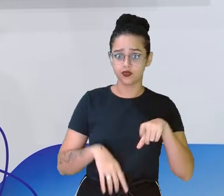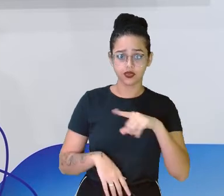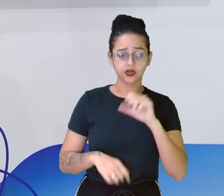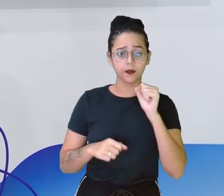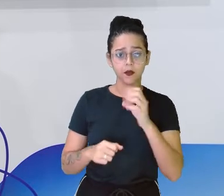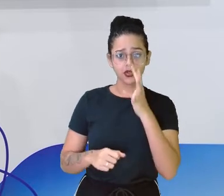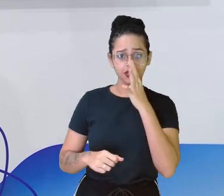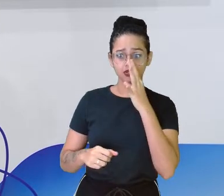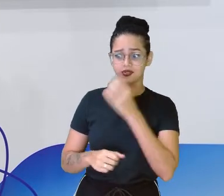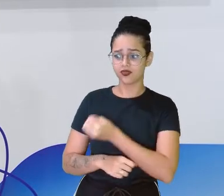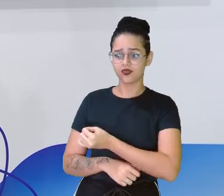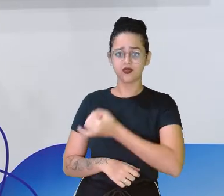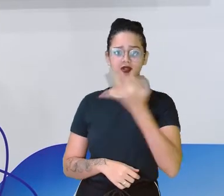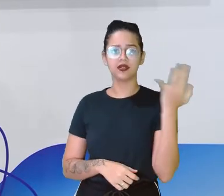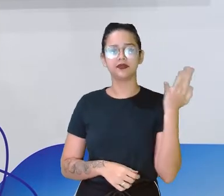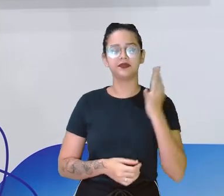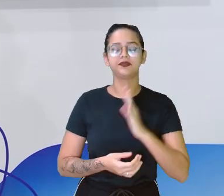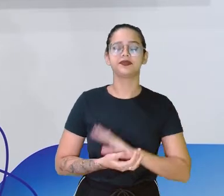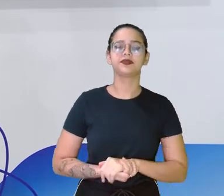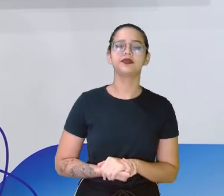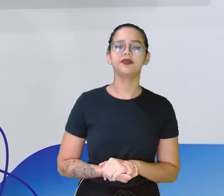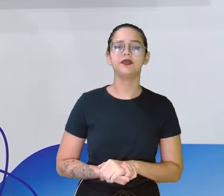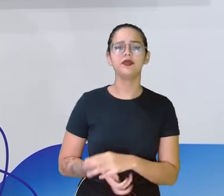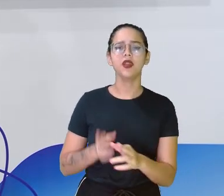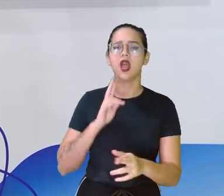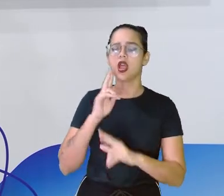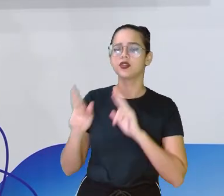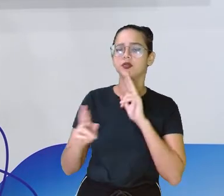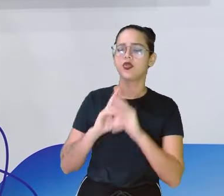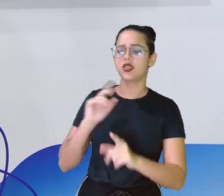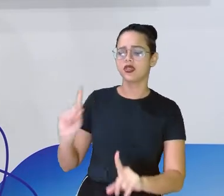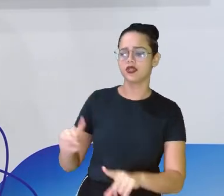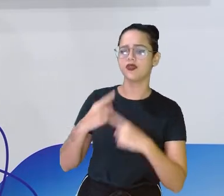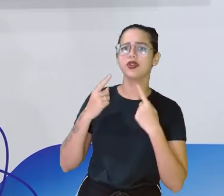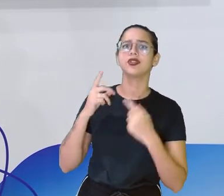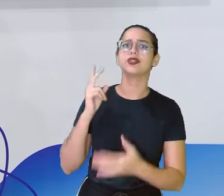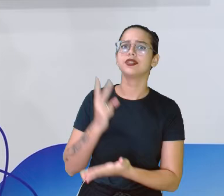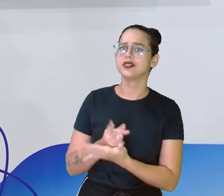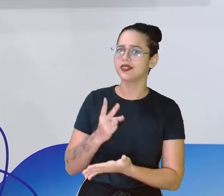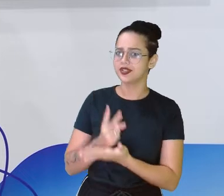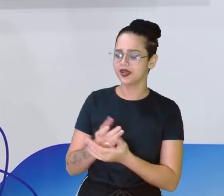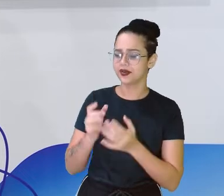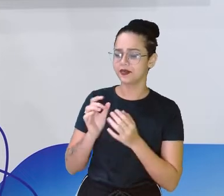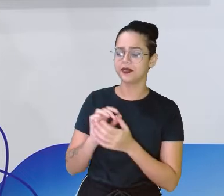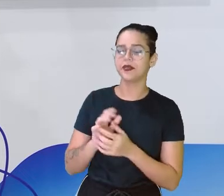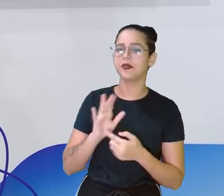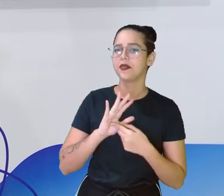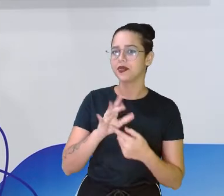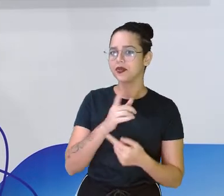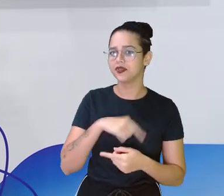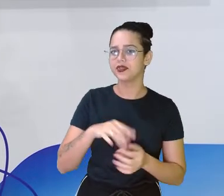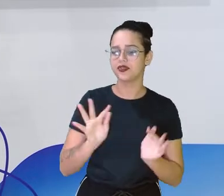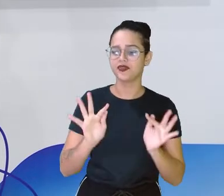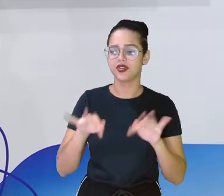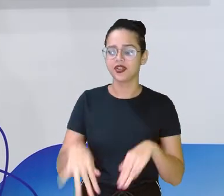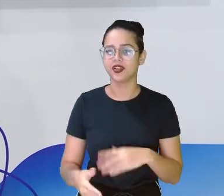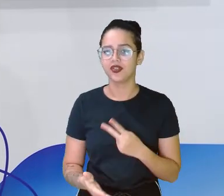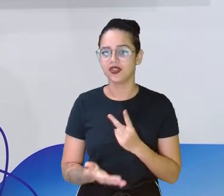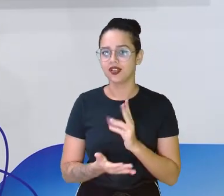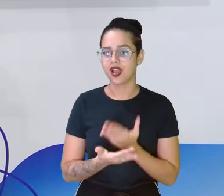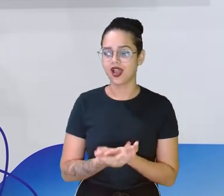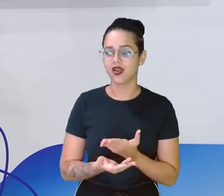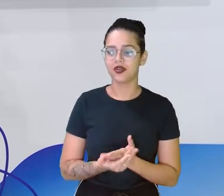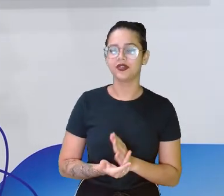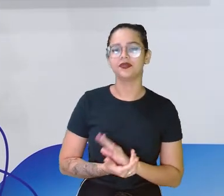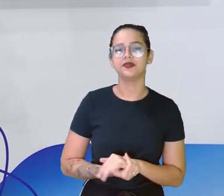vezes vocês quiserem. Inclusive responder aos desafios que eu sempre deixo, né, no final das aulas. Nem sempre, né, eles